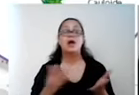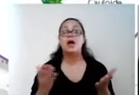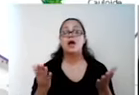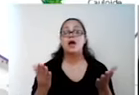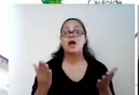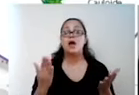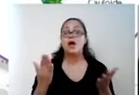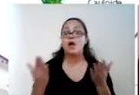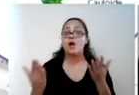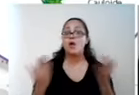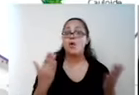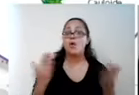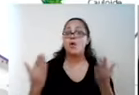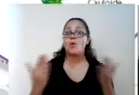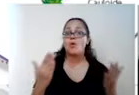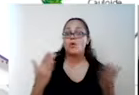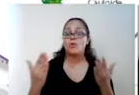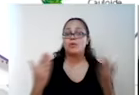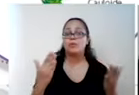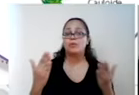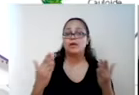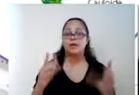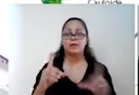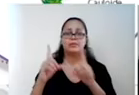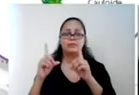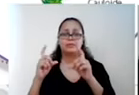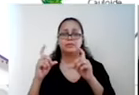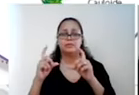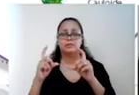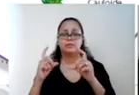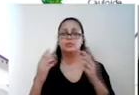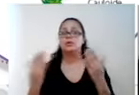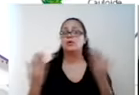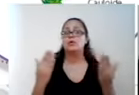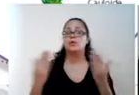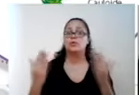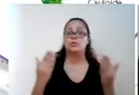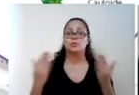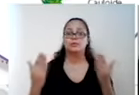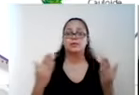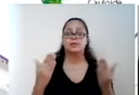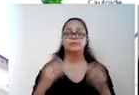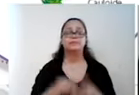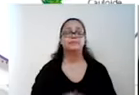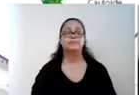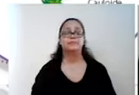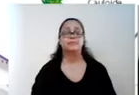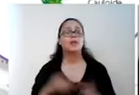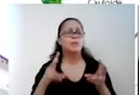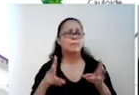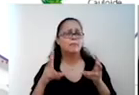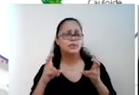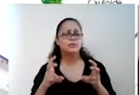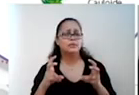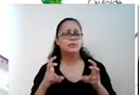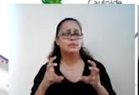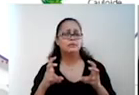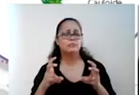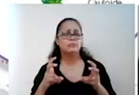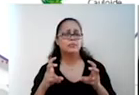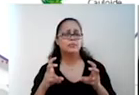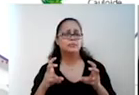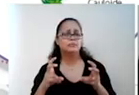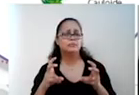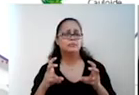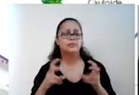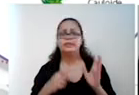uma samambaia que é uma pteridófita, com o lado direito, uma briófita, um musgo. Percebam que o musgo, que é uma briófita, não